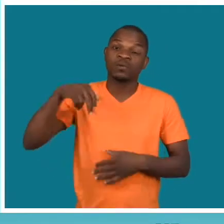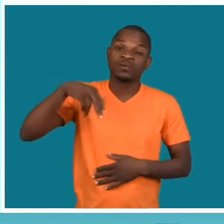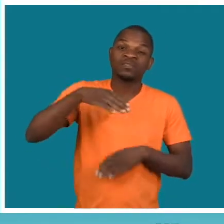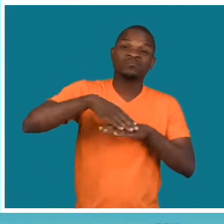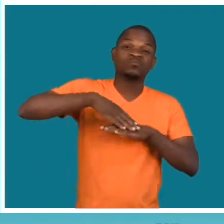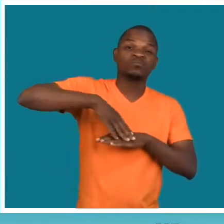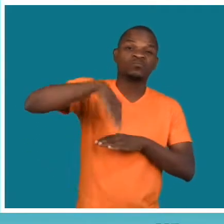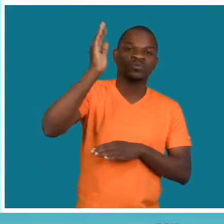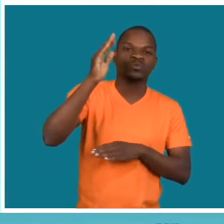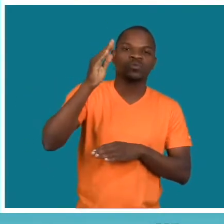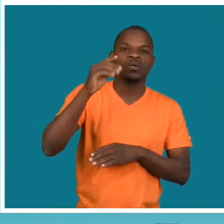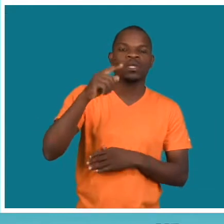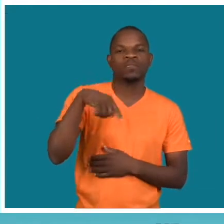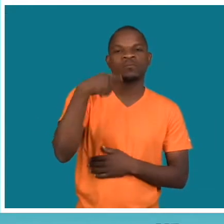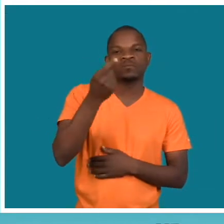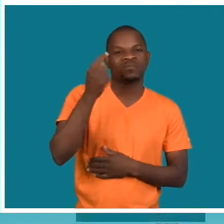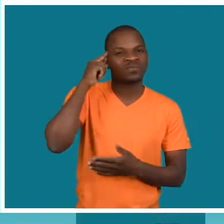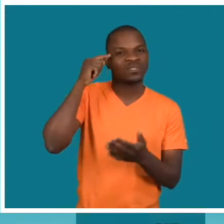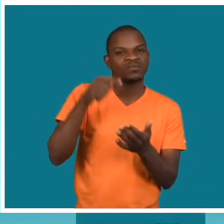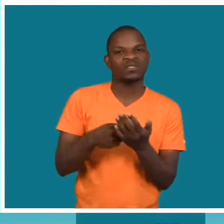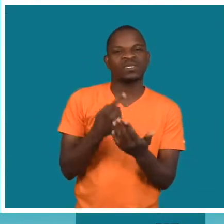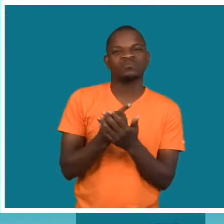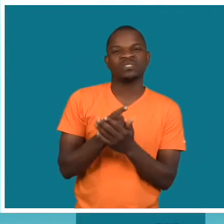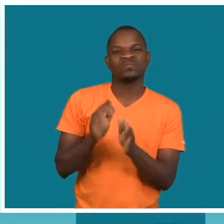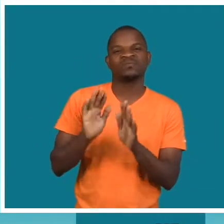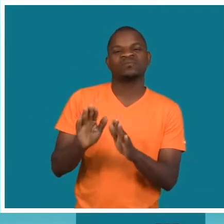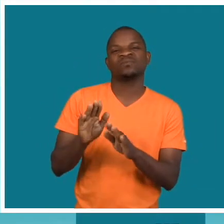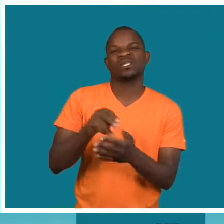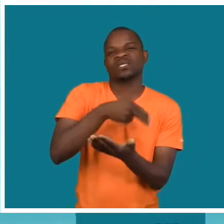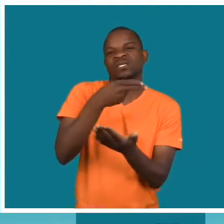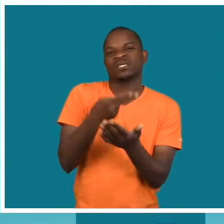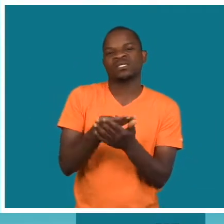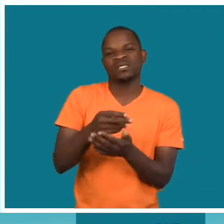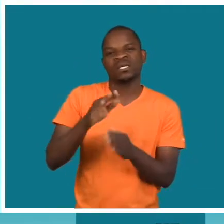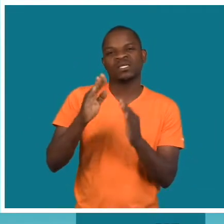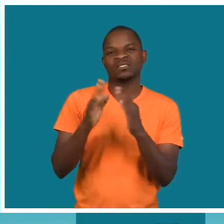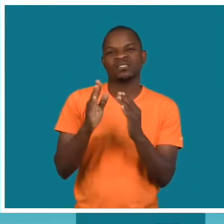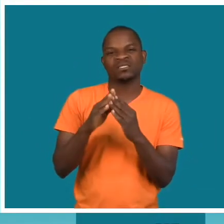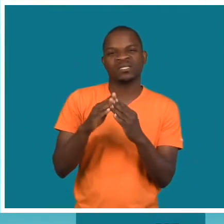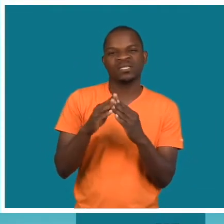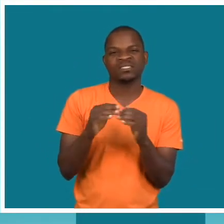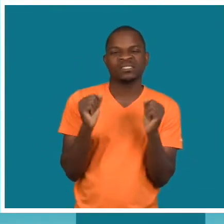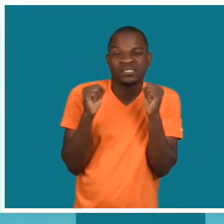E eu não posso andar muito assim, ando muito hoje. Amanhã, tenho que ficar dois dias com febres.